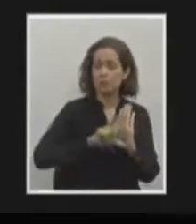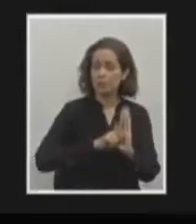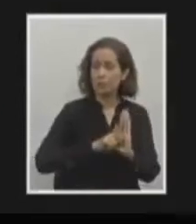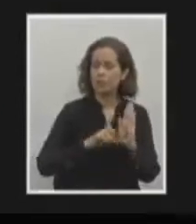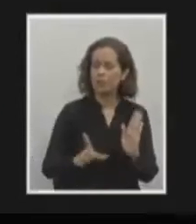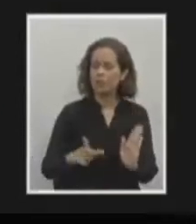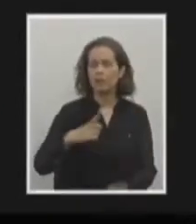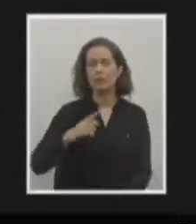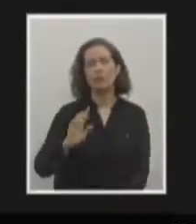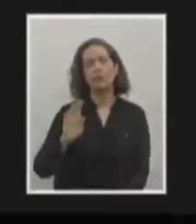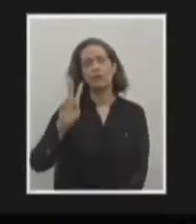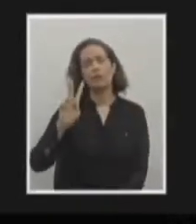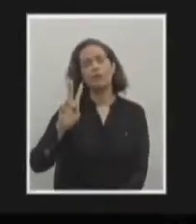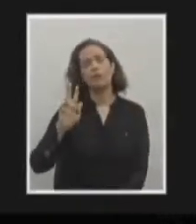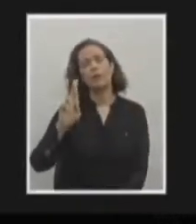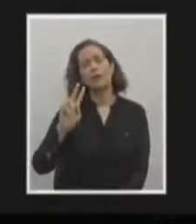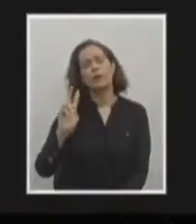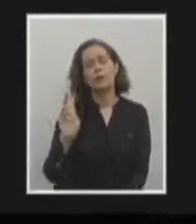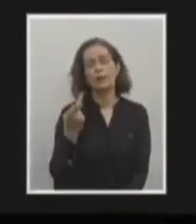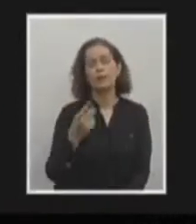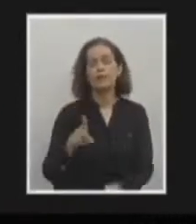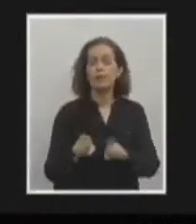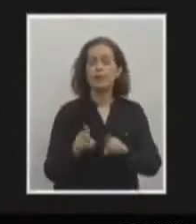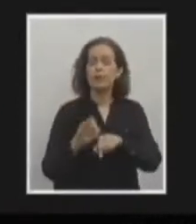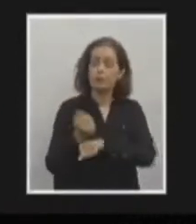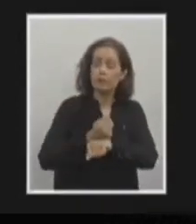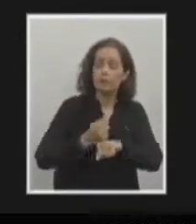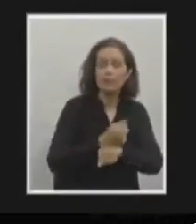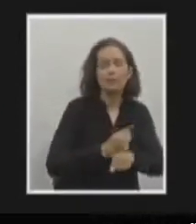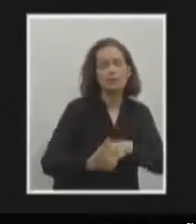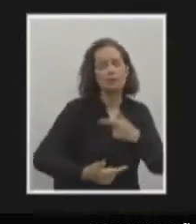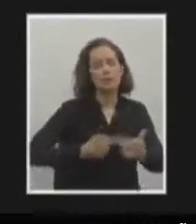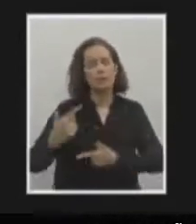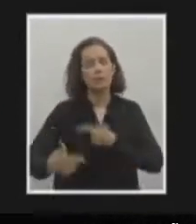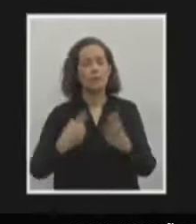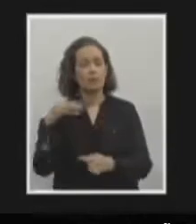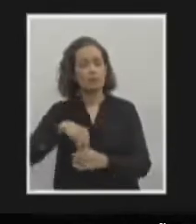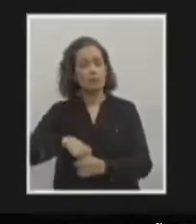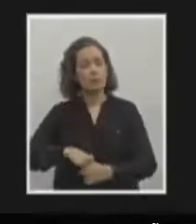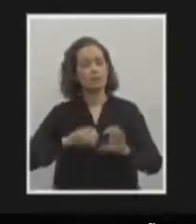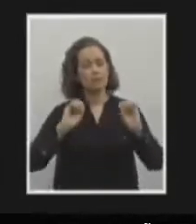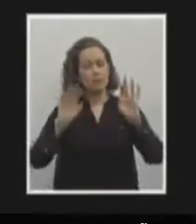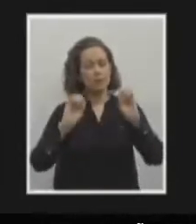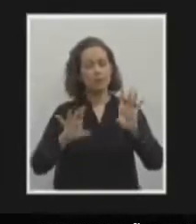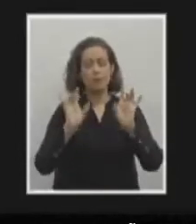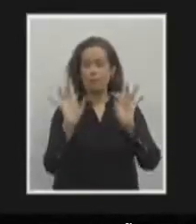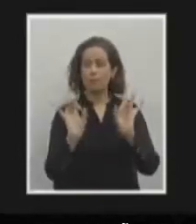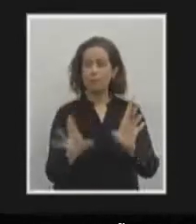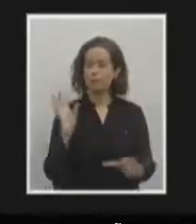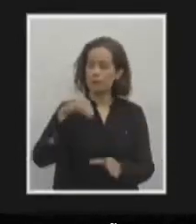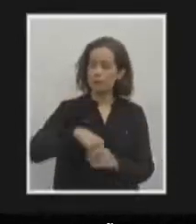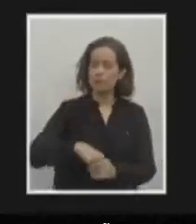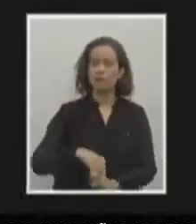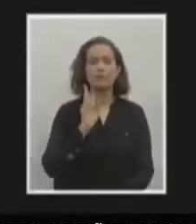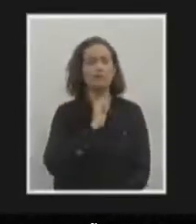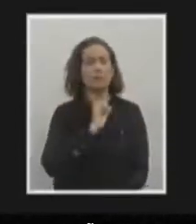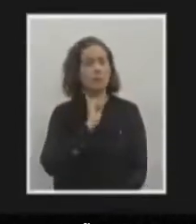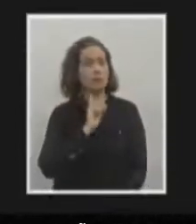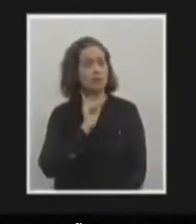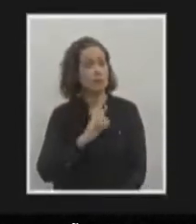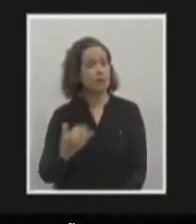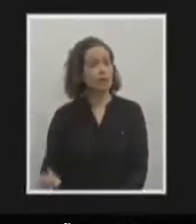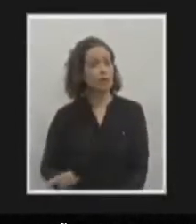RH, que trate do profissional que vai atuar dentro da educação especial em Minas Gerais. Eu acho que seria